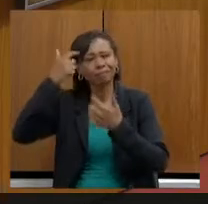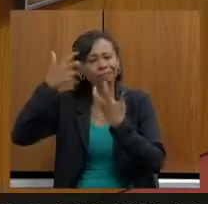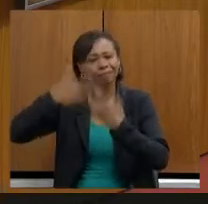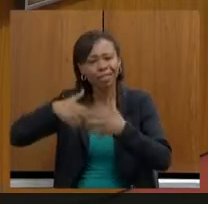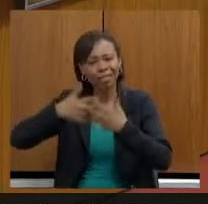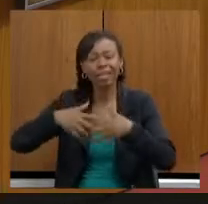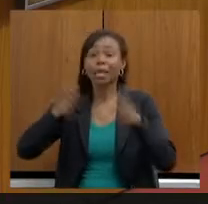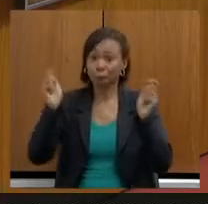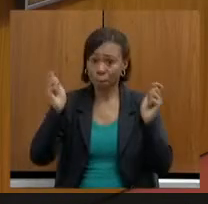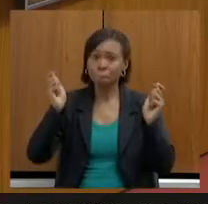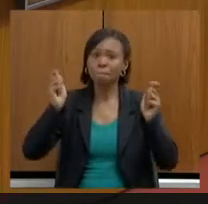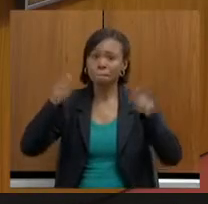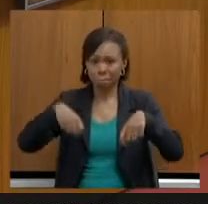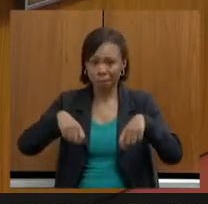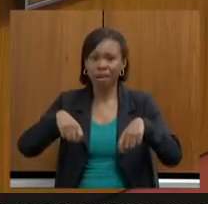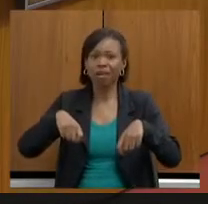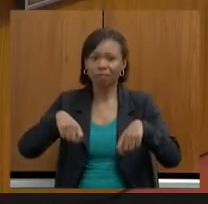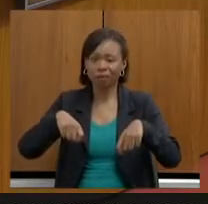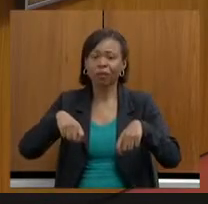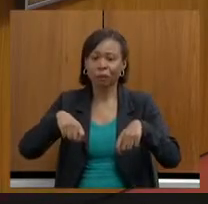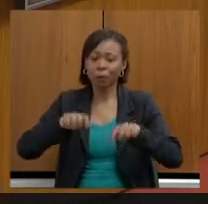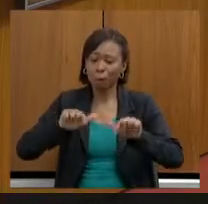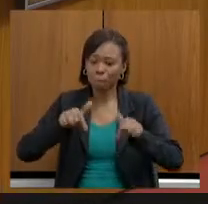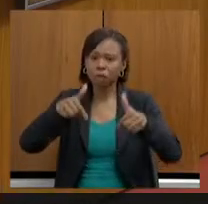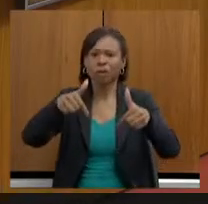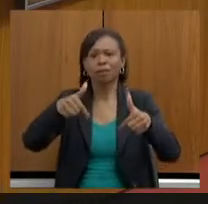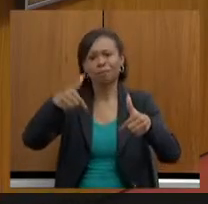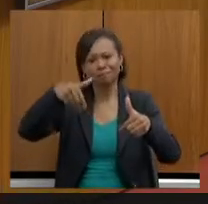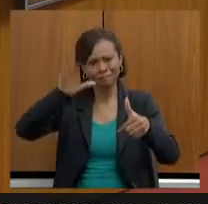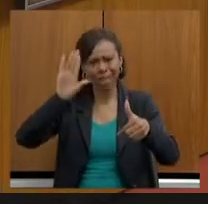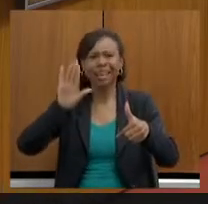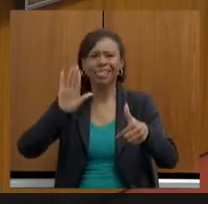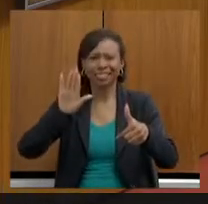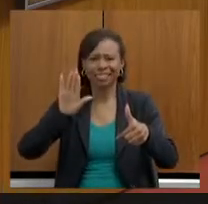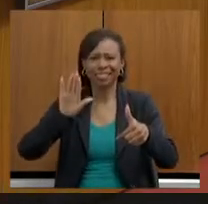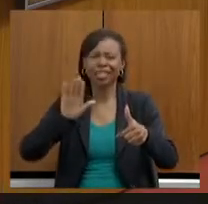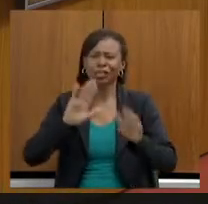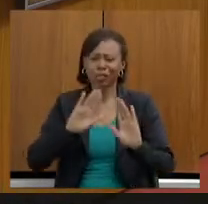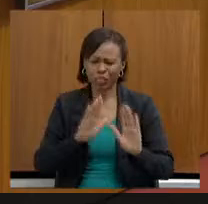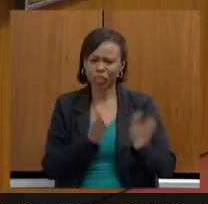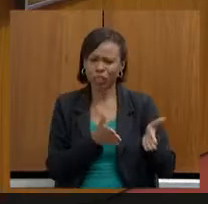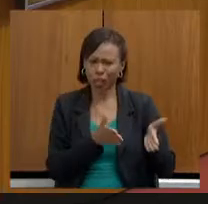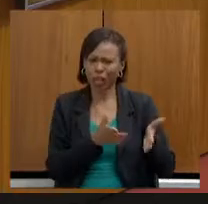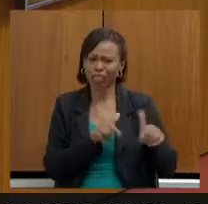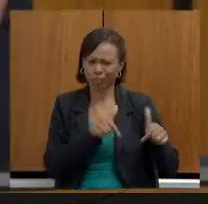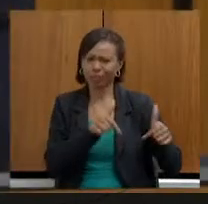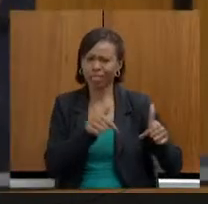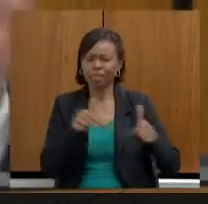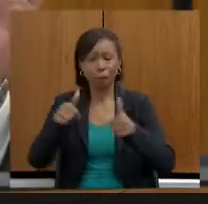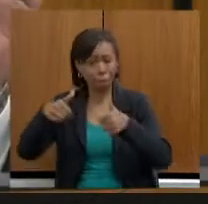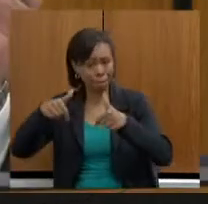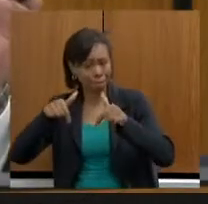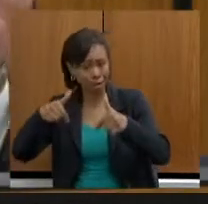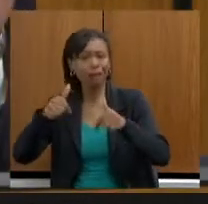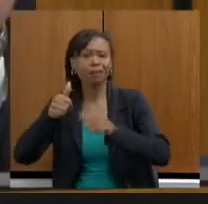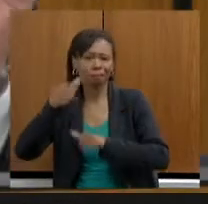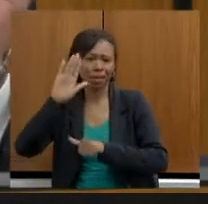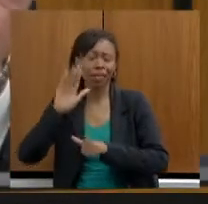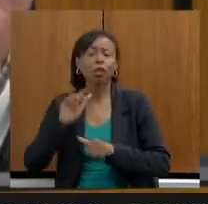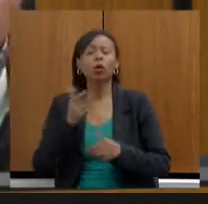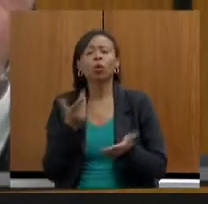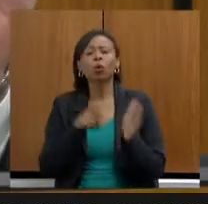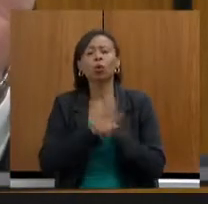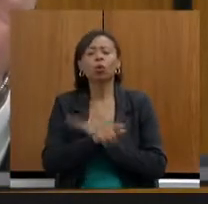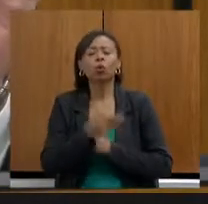que é possível fazer mais ainda do que está sendo feito é quais as medidas da planejadas